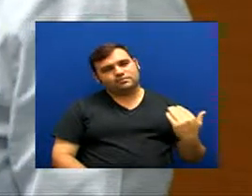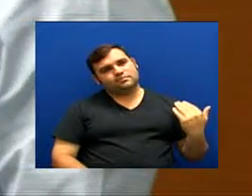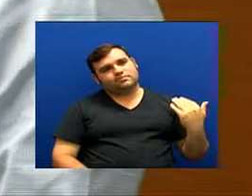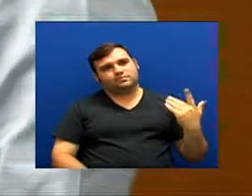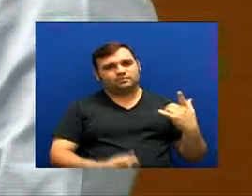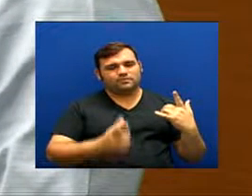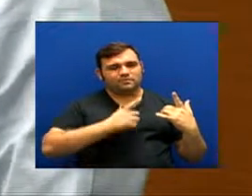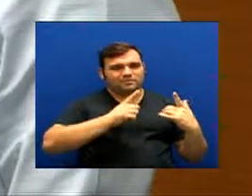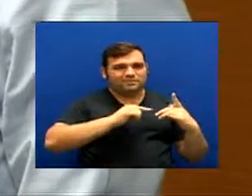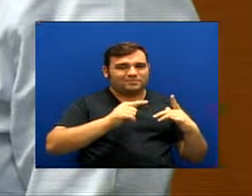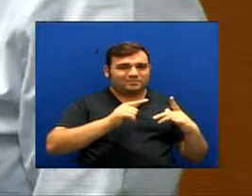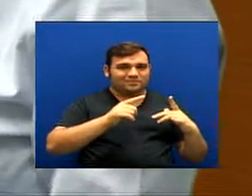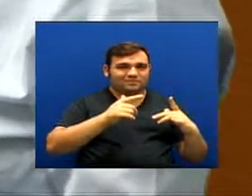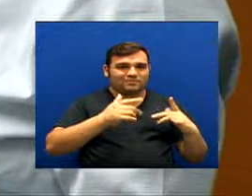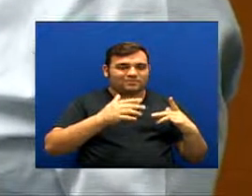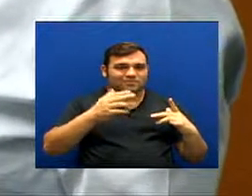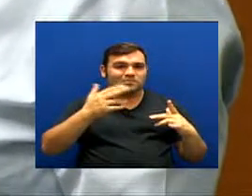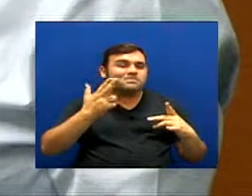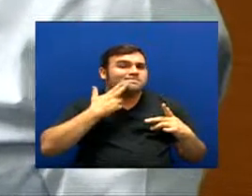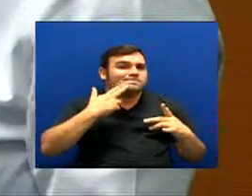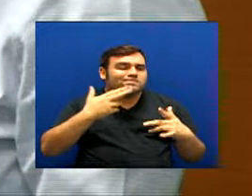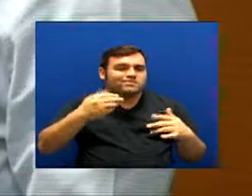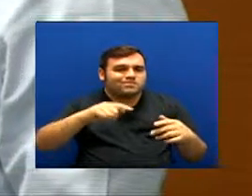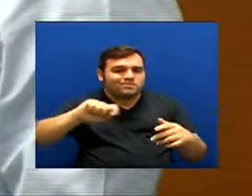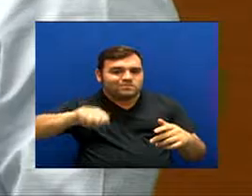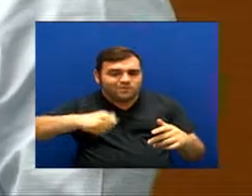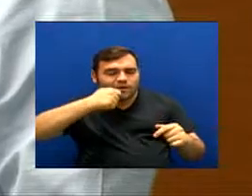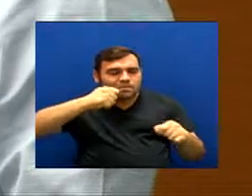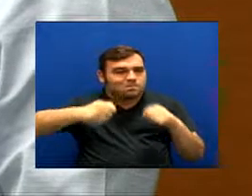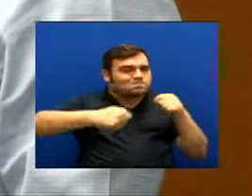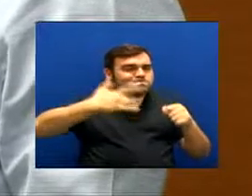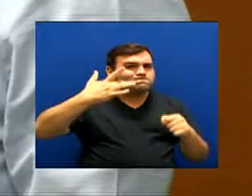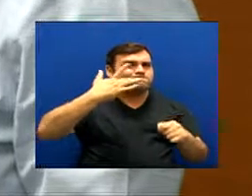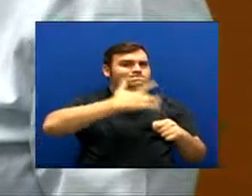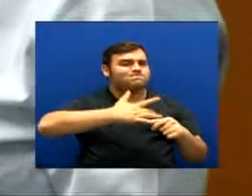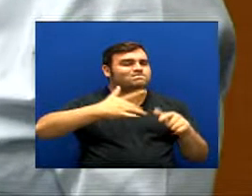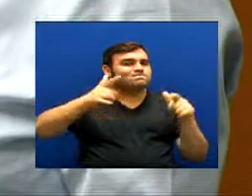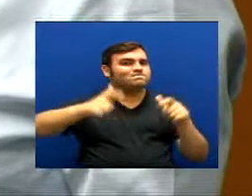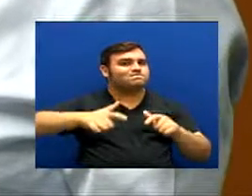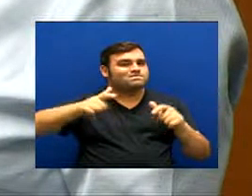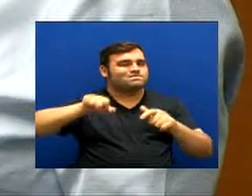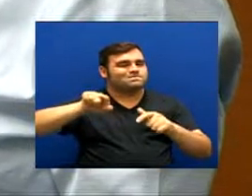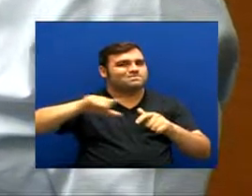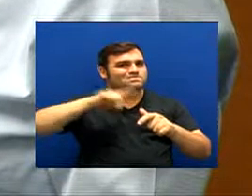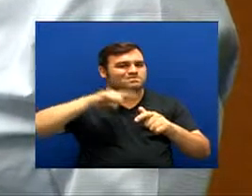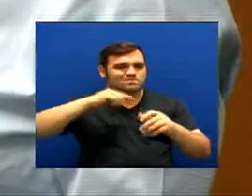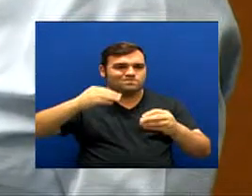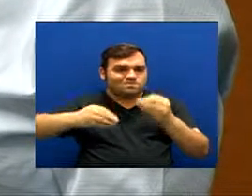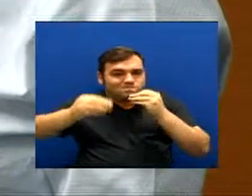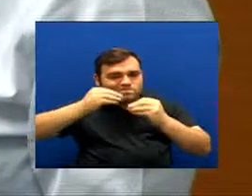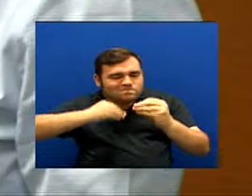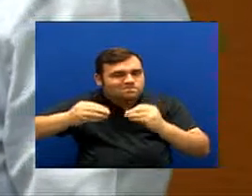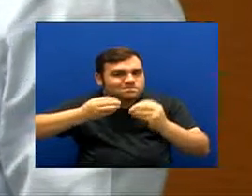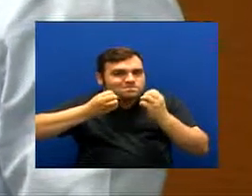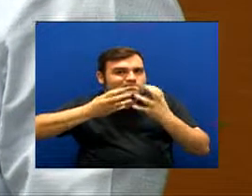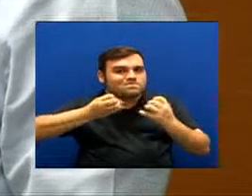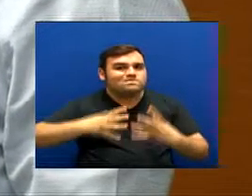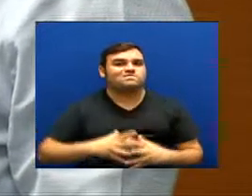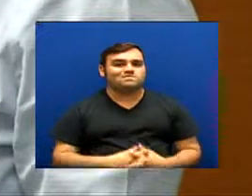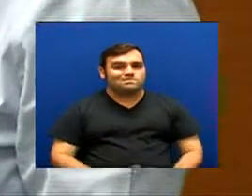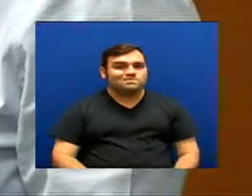Representando hoje o Centro Comunitário Padre Luiz Escrozop e Alegria, a irmã Elisete, que é de uma associação localizada no bairro Novo